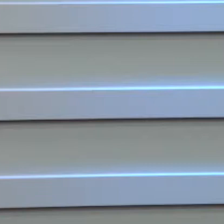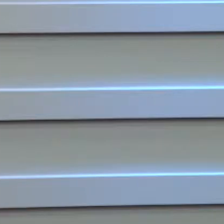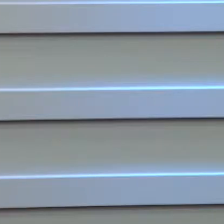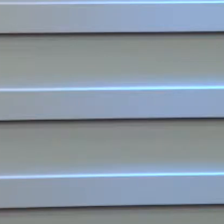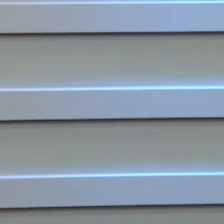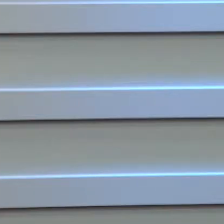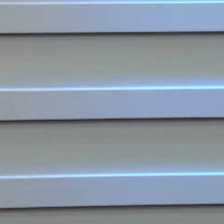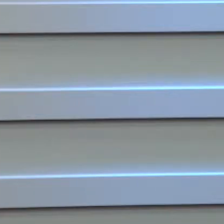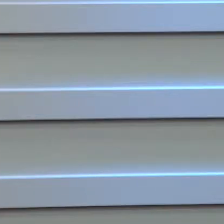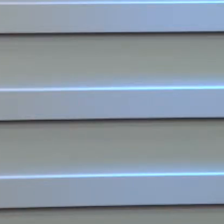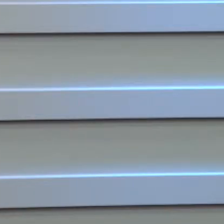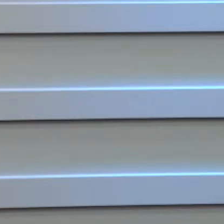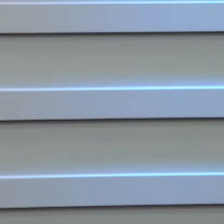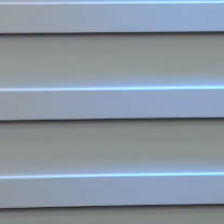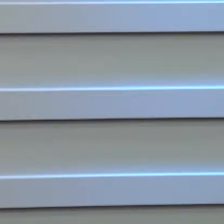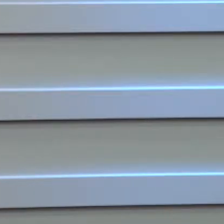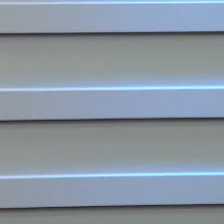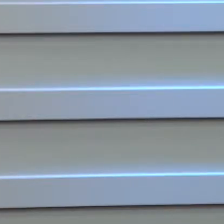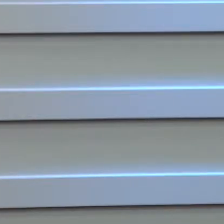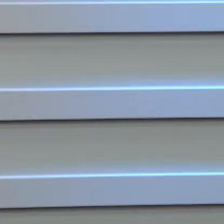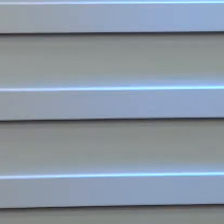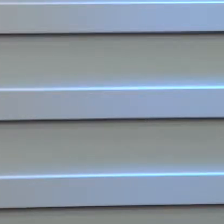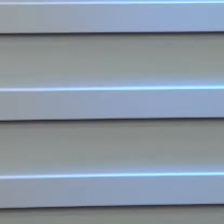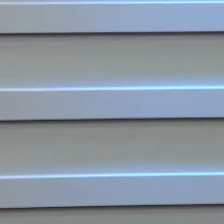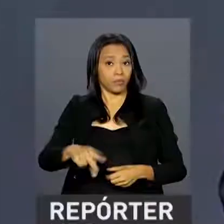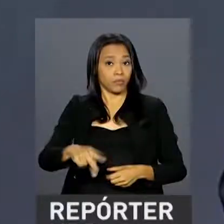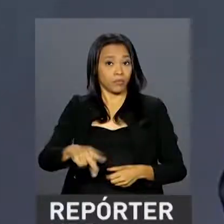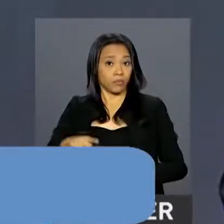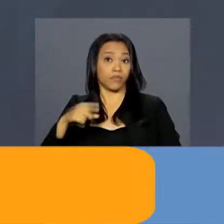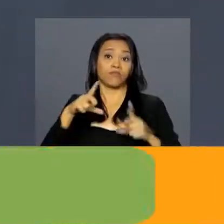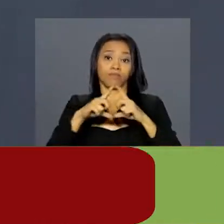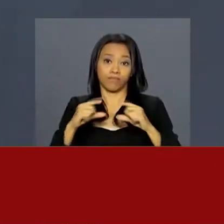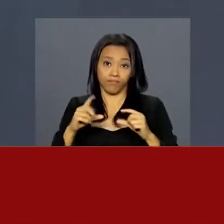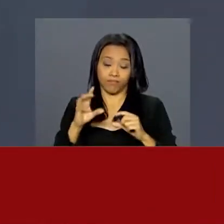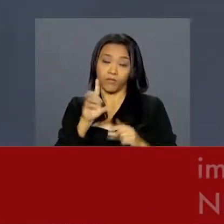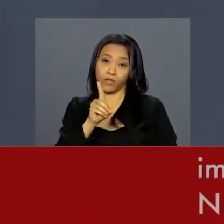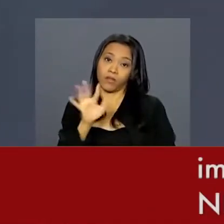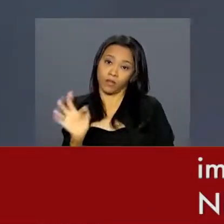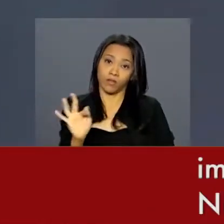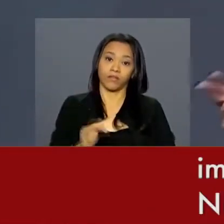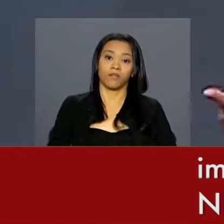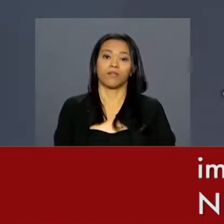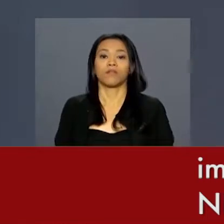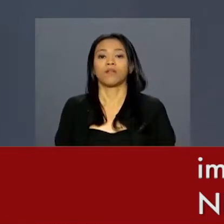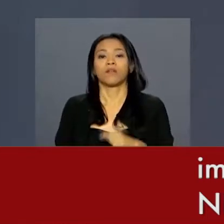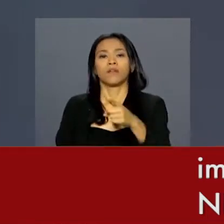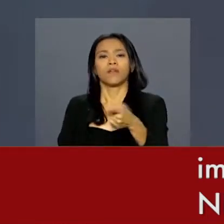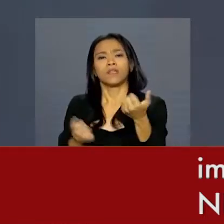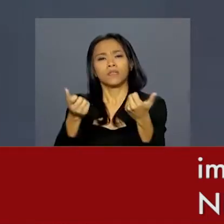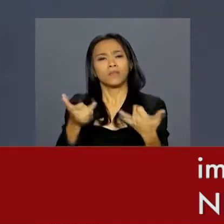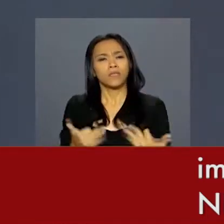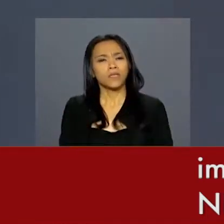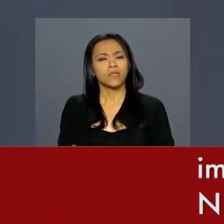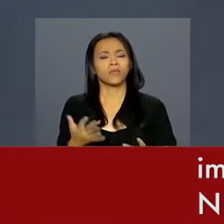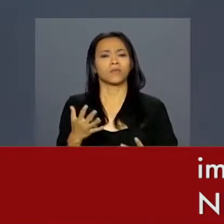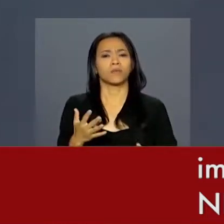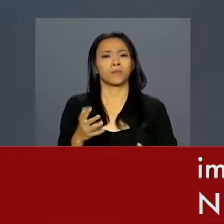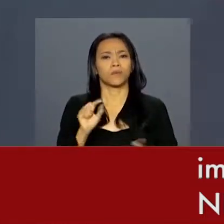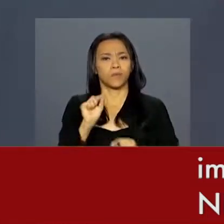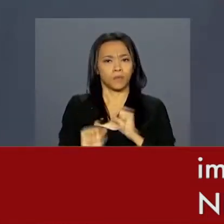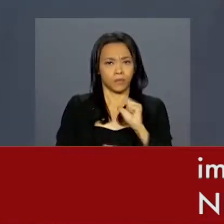Está previsto para agora o pronunciamento do presidente Michel Temer a respeito da delação dos irmãos Joesley e Wesley Batista,